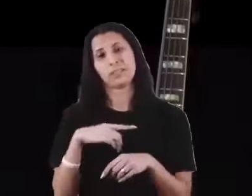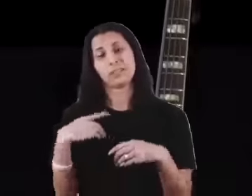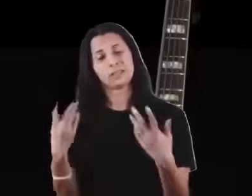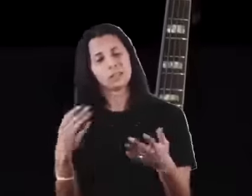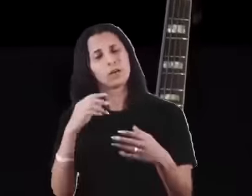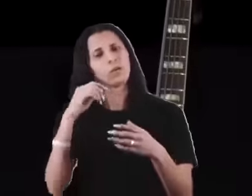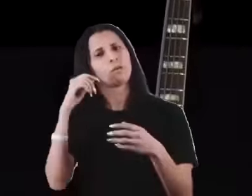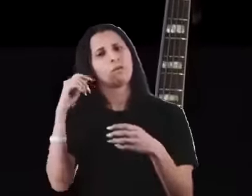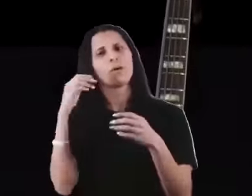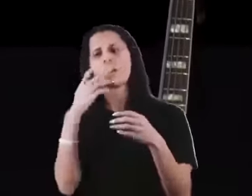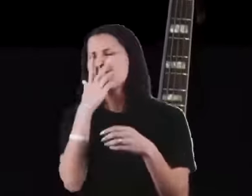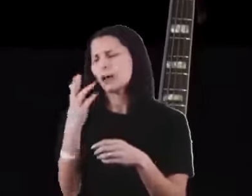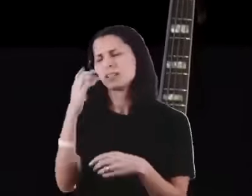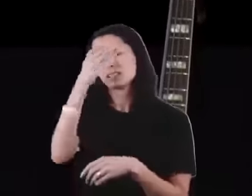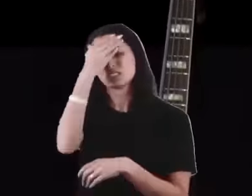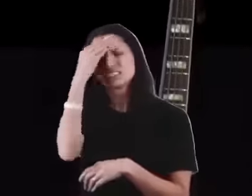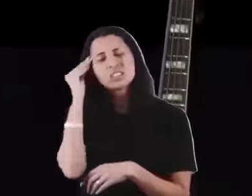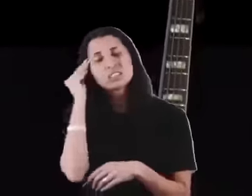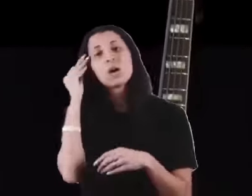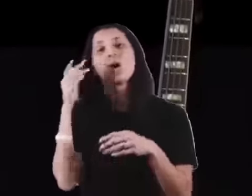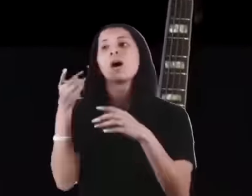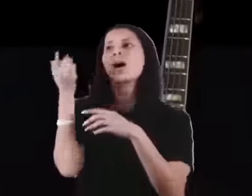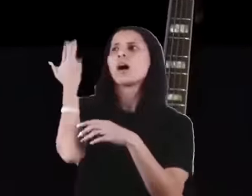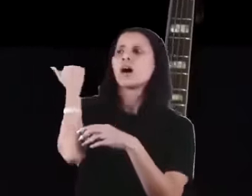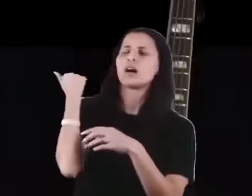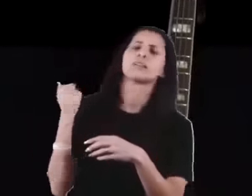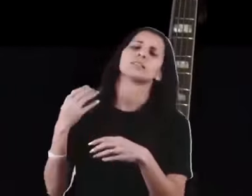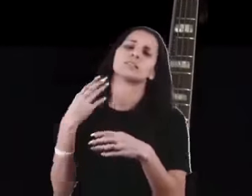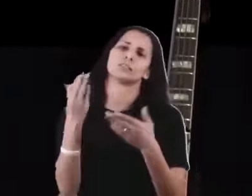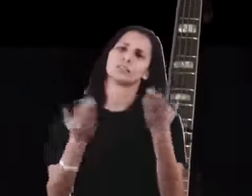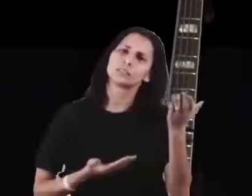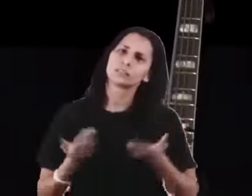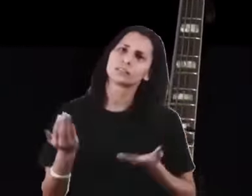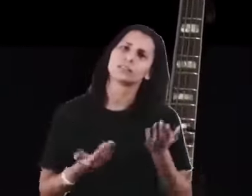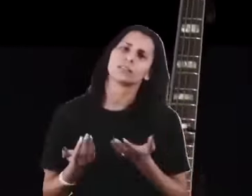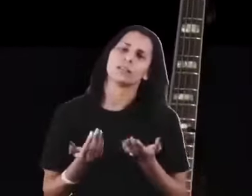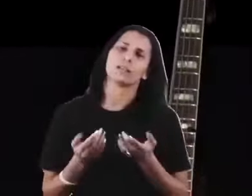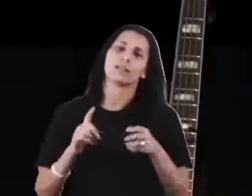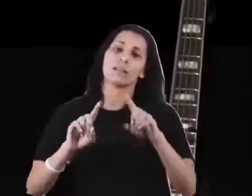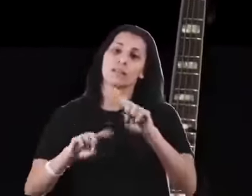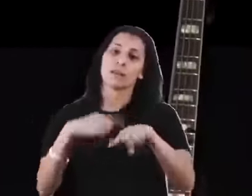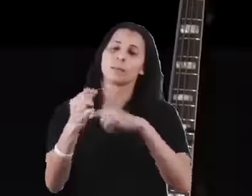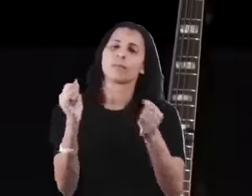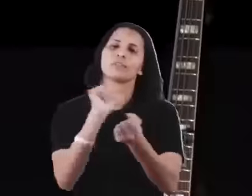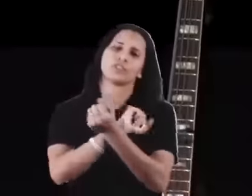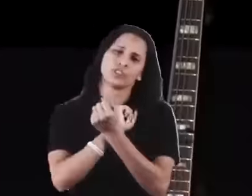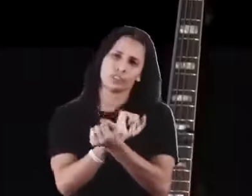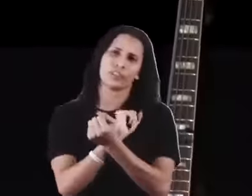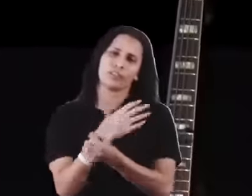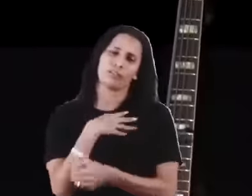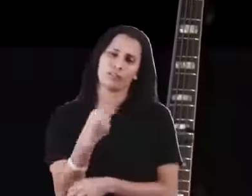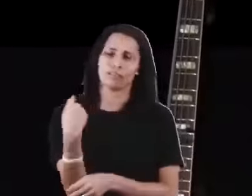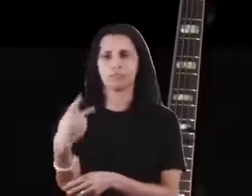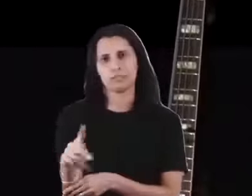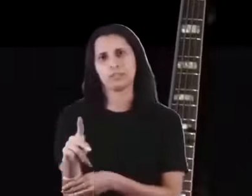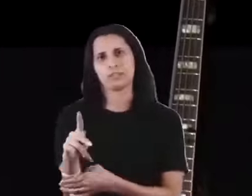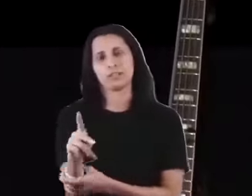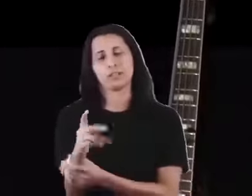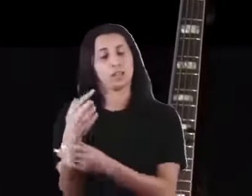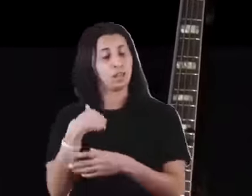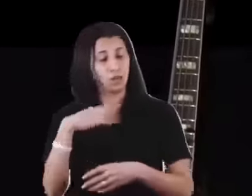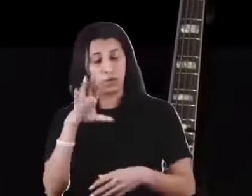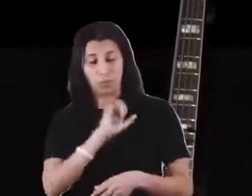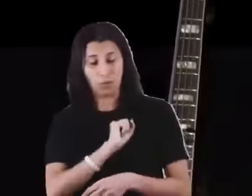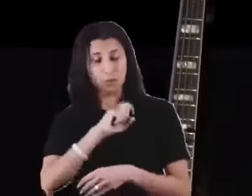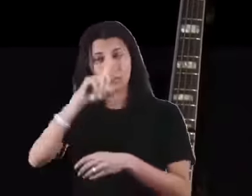o que antes era minha serva querida agora essa escrava e seu filho eu amo que Deus não é Sara na